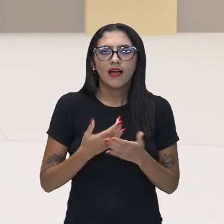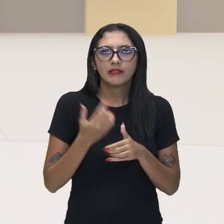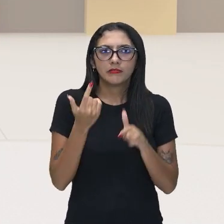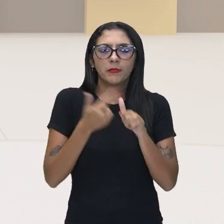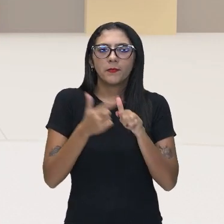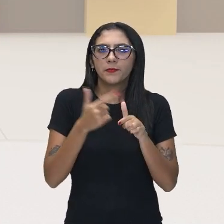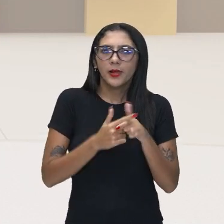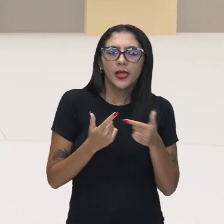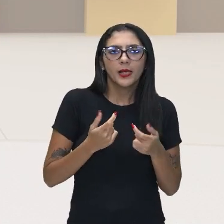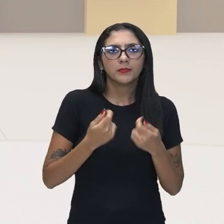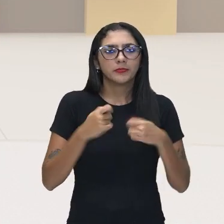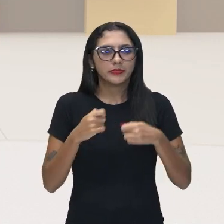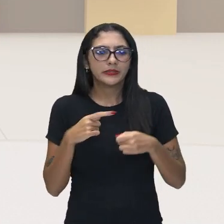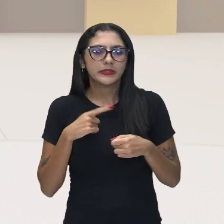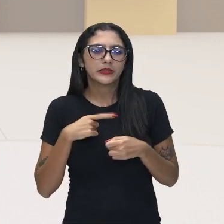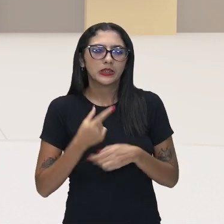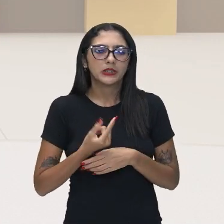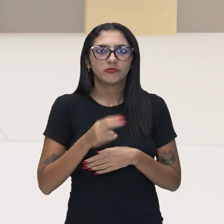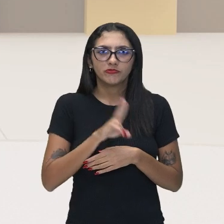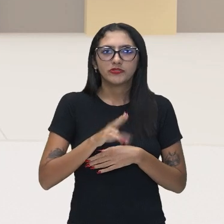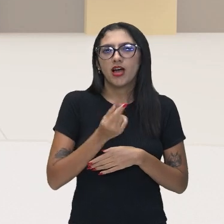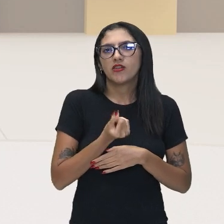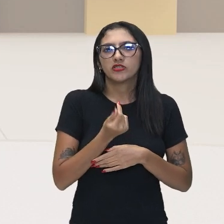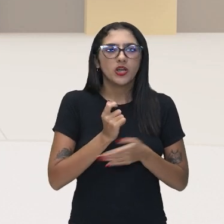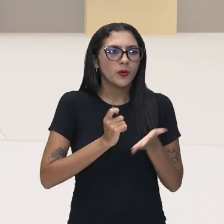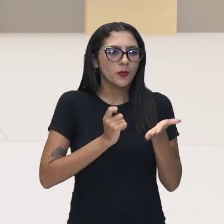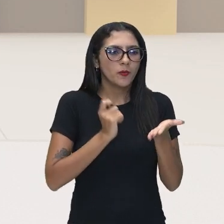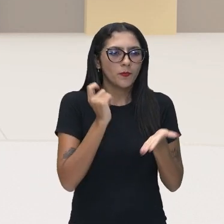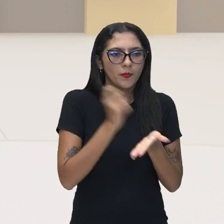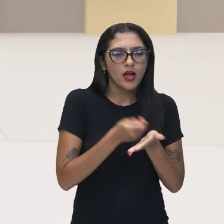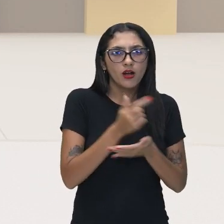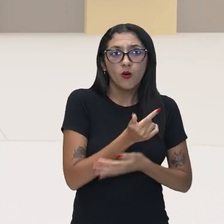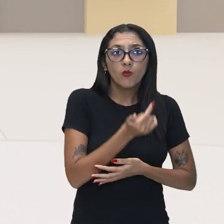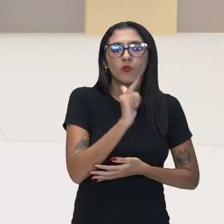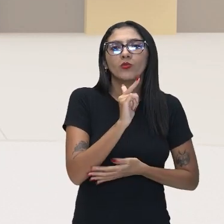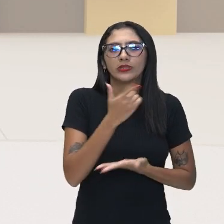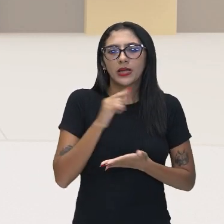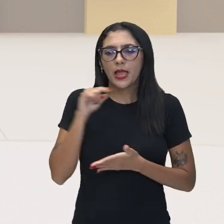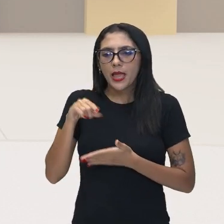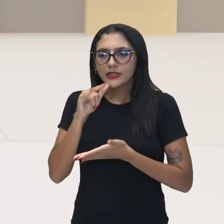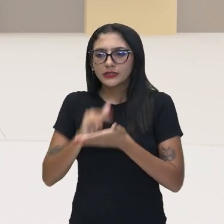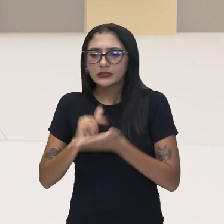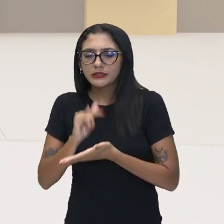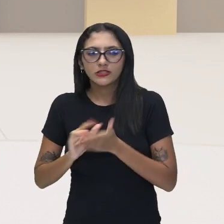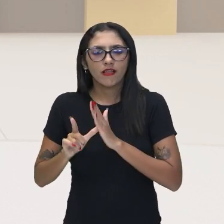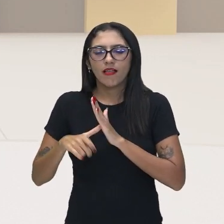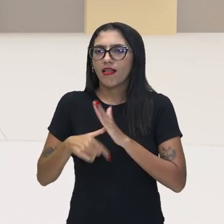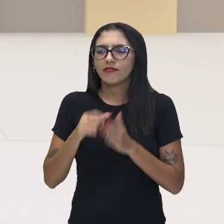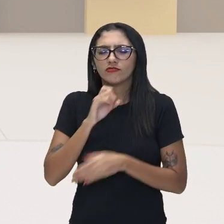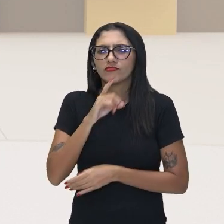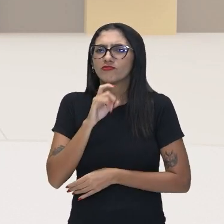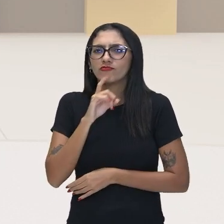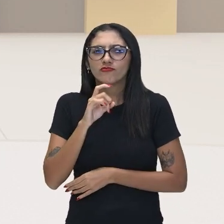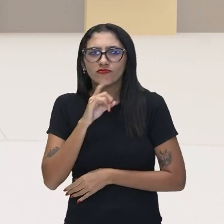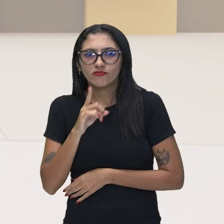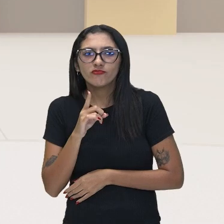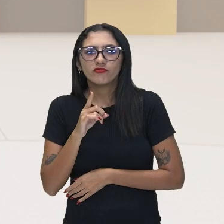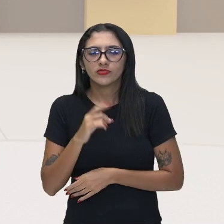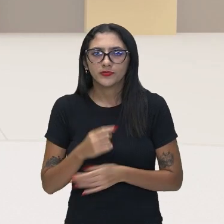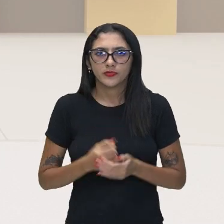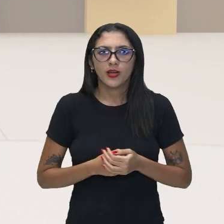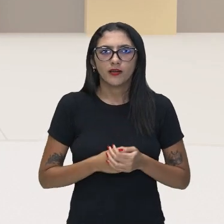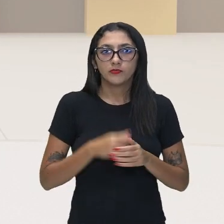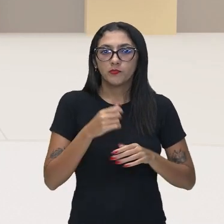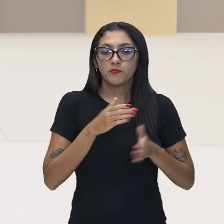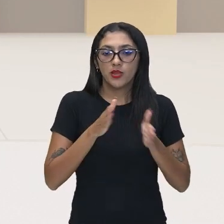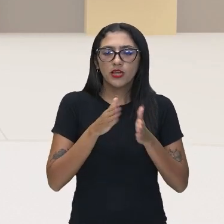eu precisei gastar um dinheiro que era por uma conta, atrasou ali e eu ainda não vou conseguir pagar ela totalmente aqui, sei lá, em 3 meses.